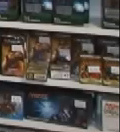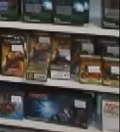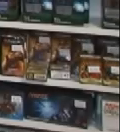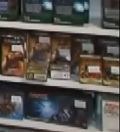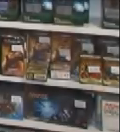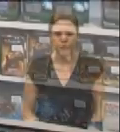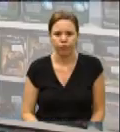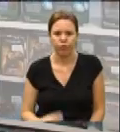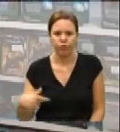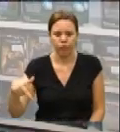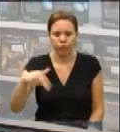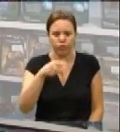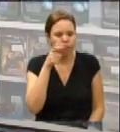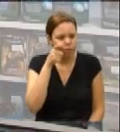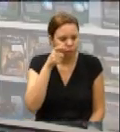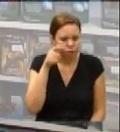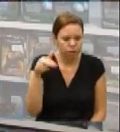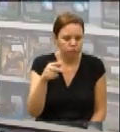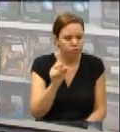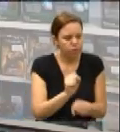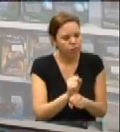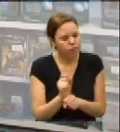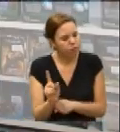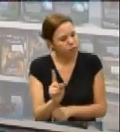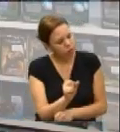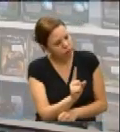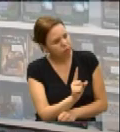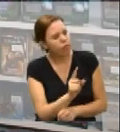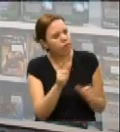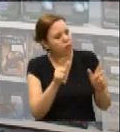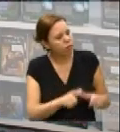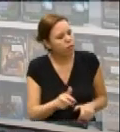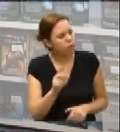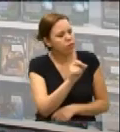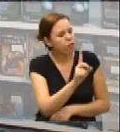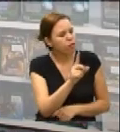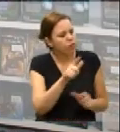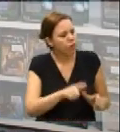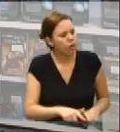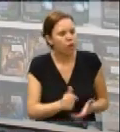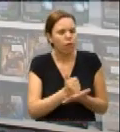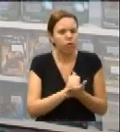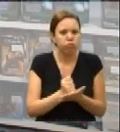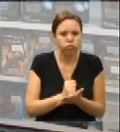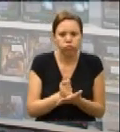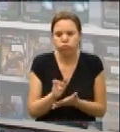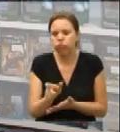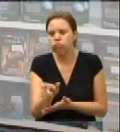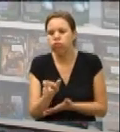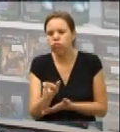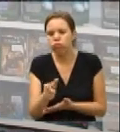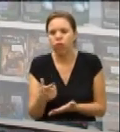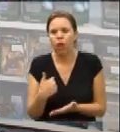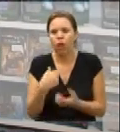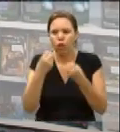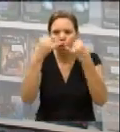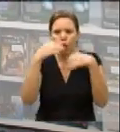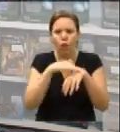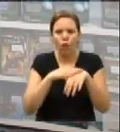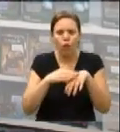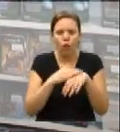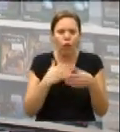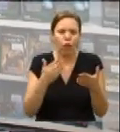E nós andamos pela loja e paramos aqui nessa parte onde tem card game e a gente vai conversar com o Rafael, que vai contar